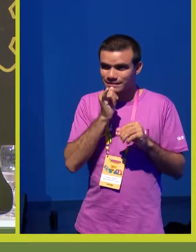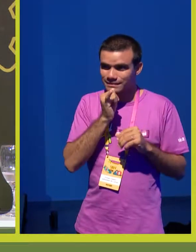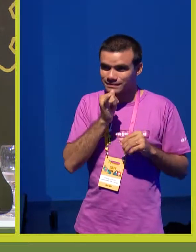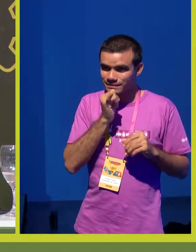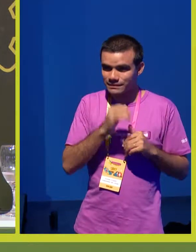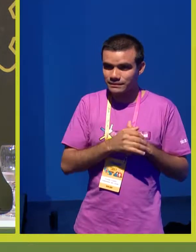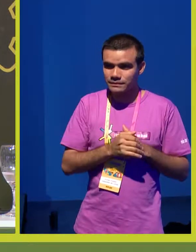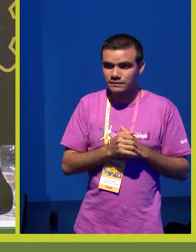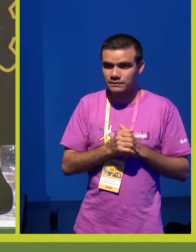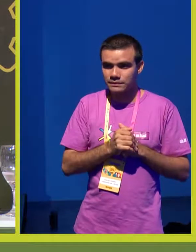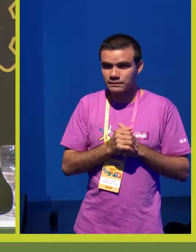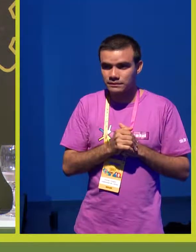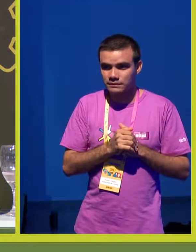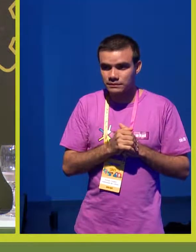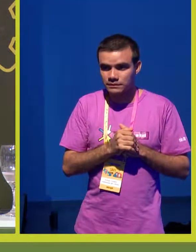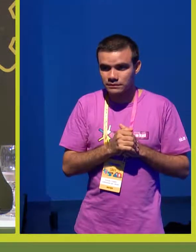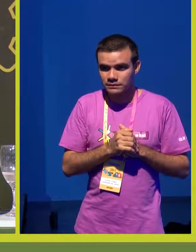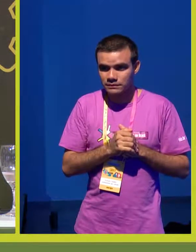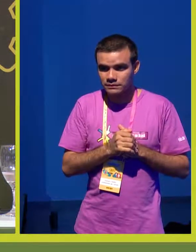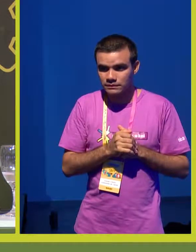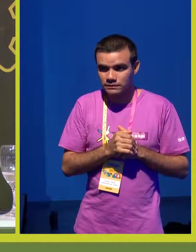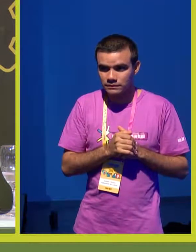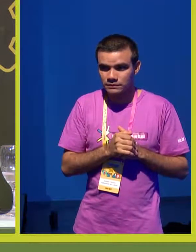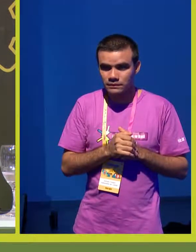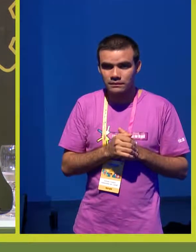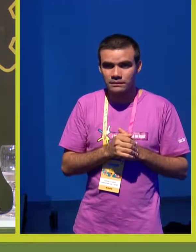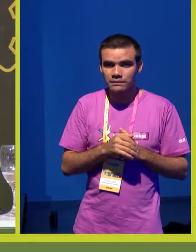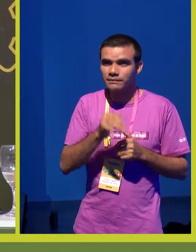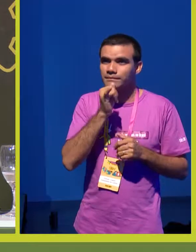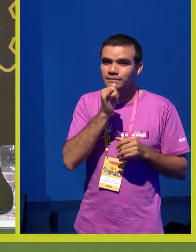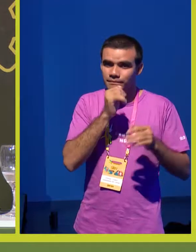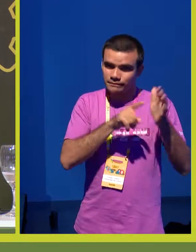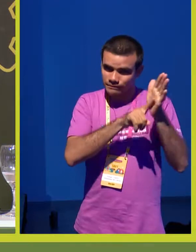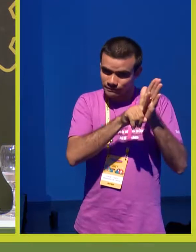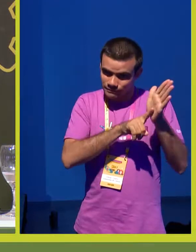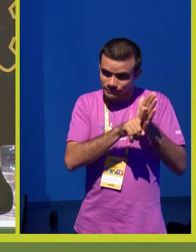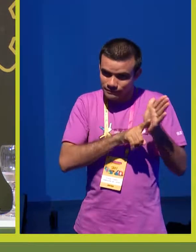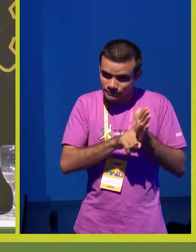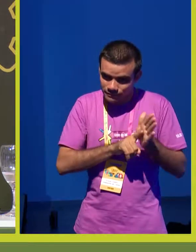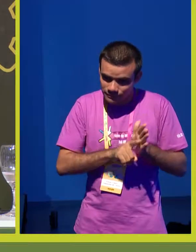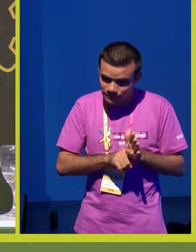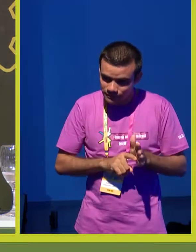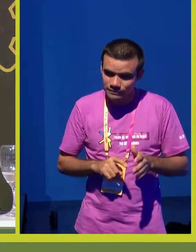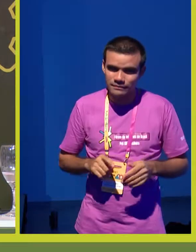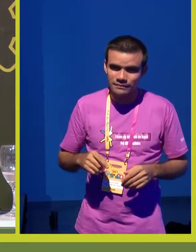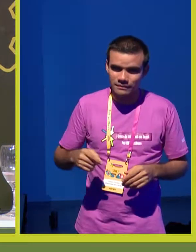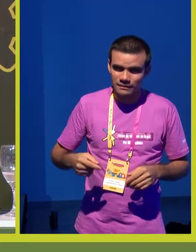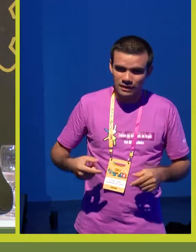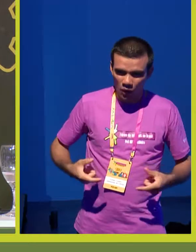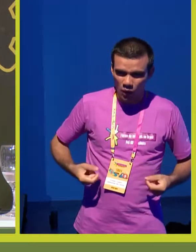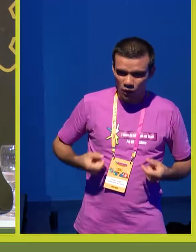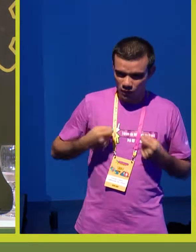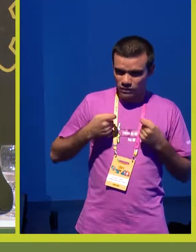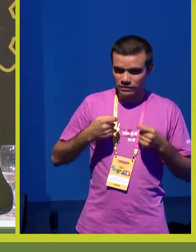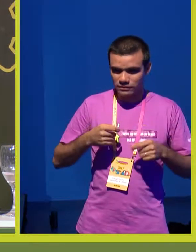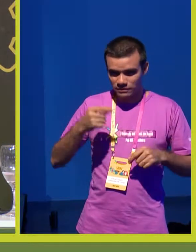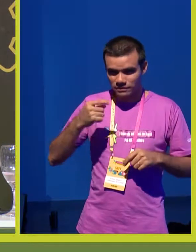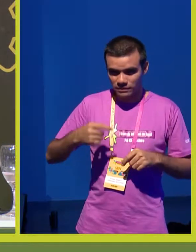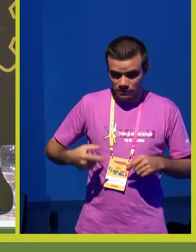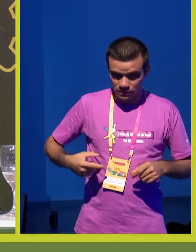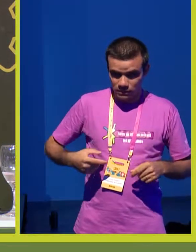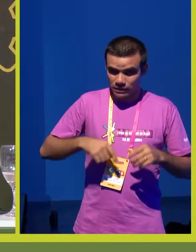por exemplo, sabem que você falou com uma clínica de exames oncológicos, logo depois com um consultório médico da mesma